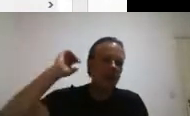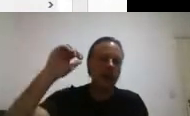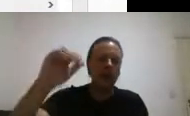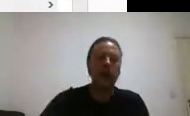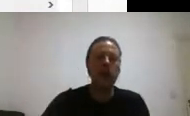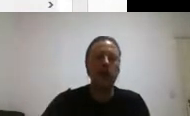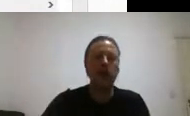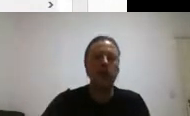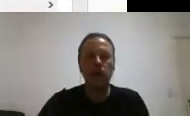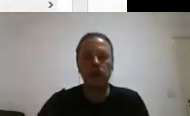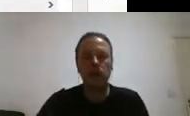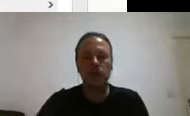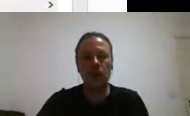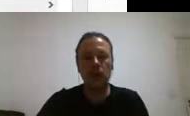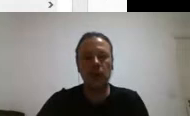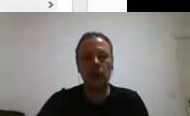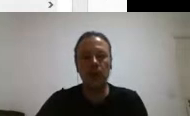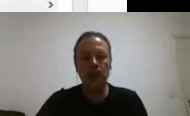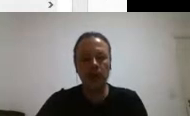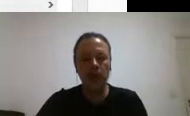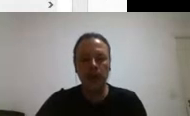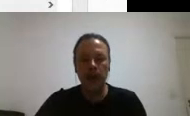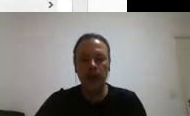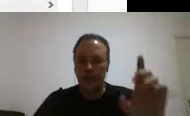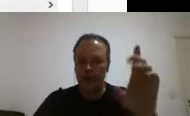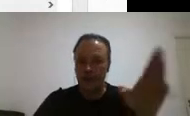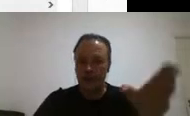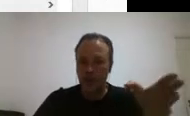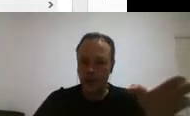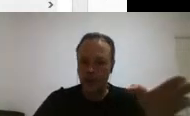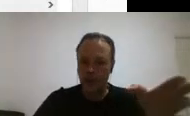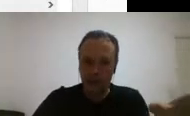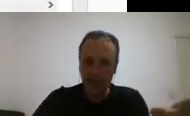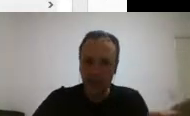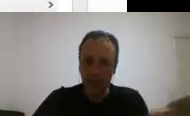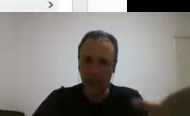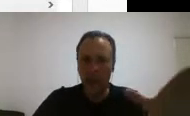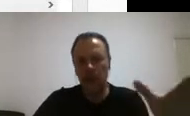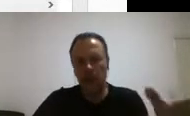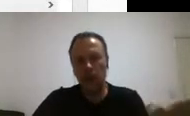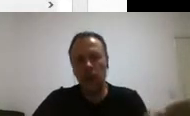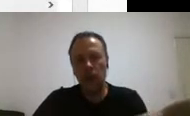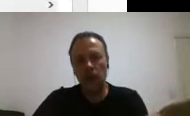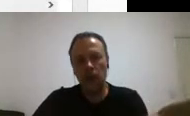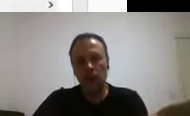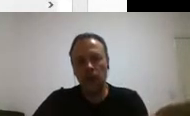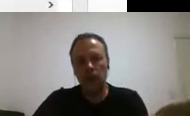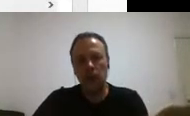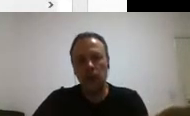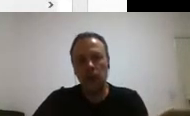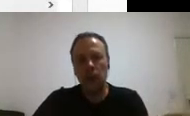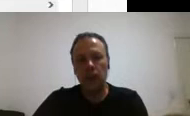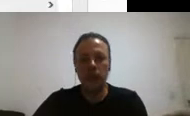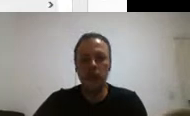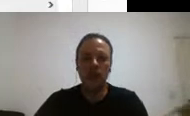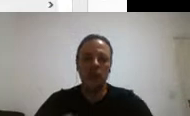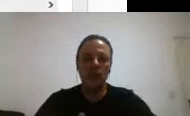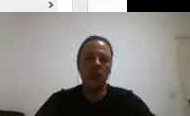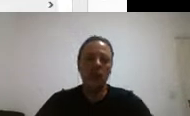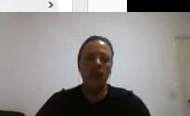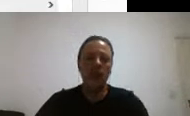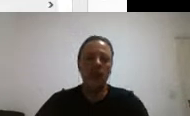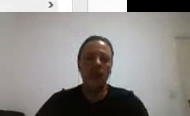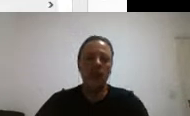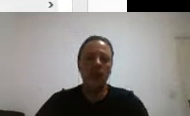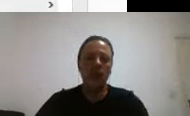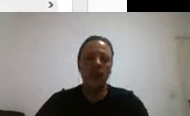é importante também a gente dar uma lembrada no que nós já falamos em sala de aula, mas aí vocês vão